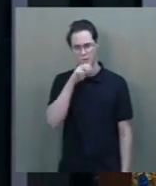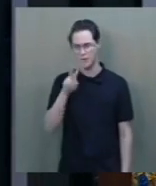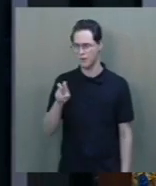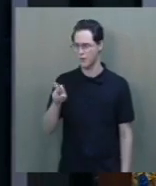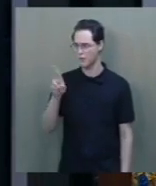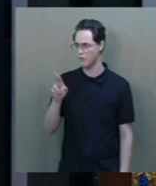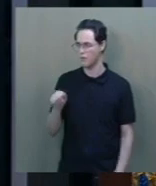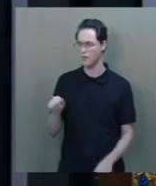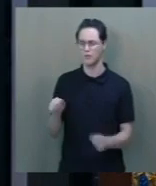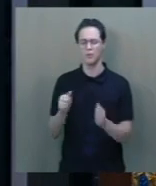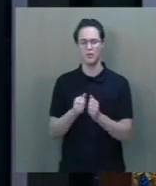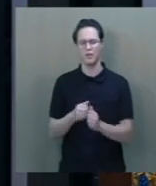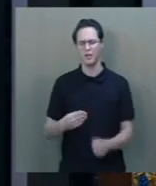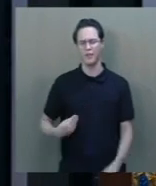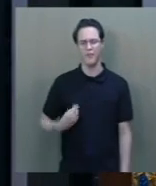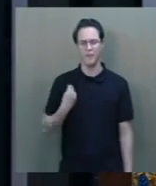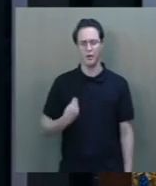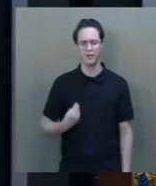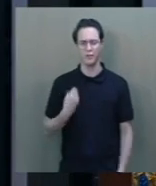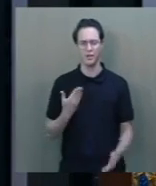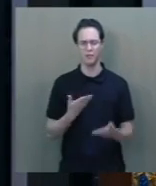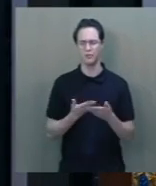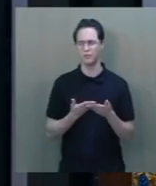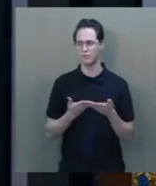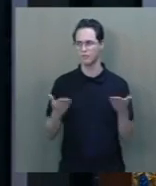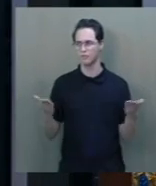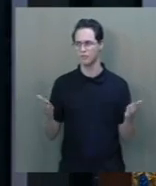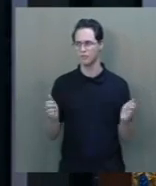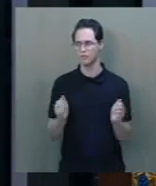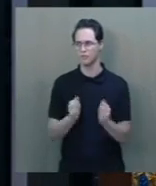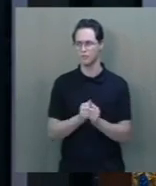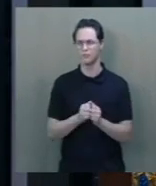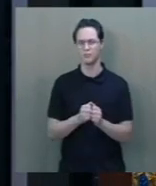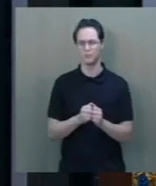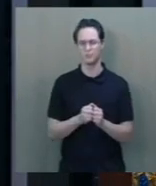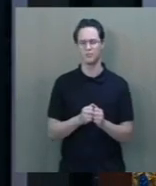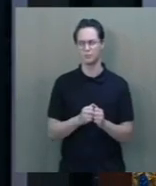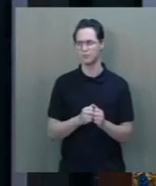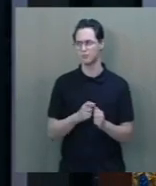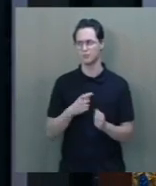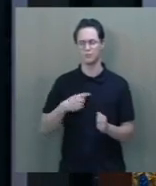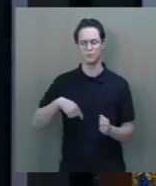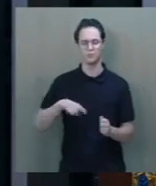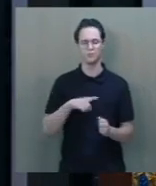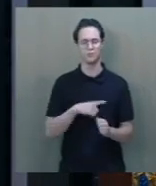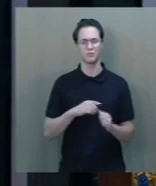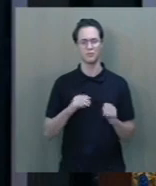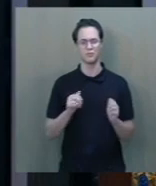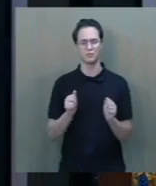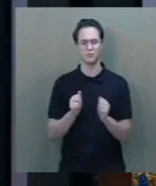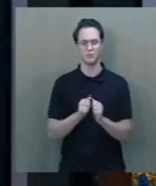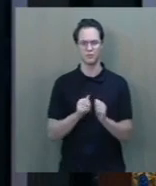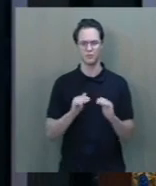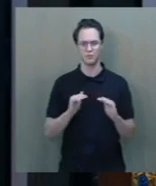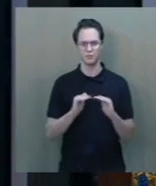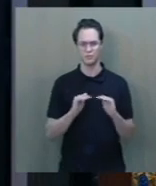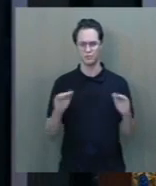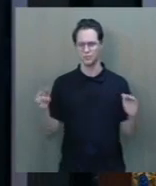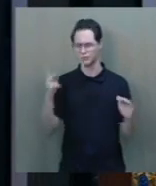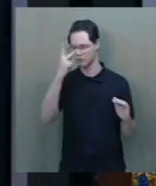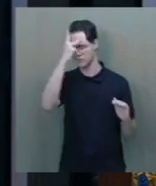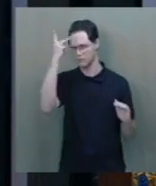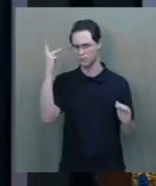vida. Valores que jamais abri mão, pois o meu compromisso com as pessoas, com aqueles que me colocaram aqui